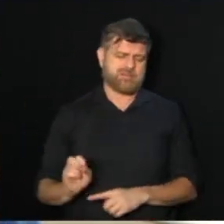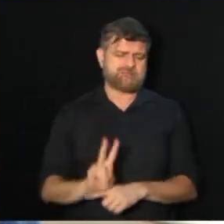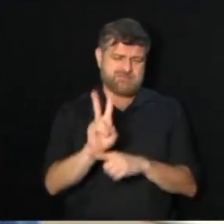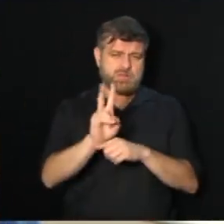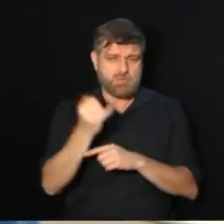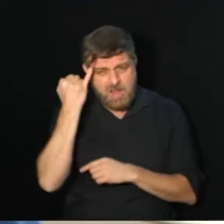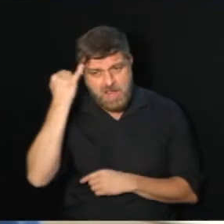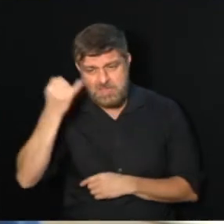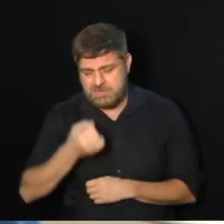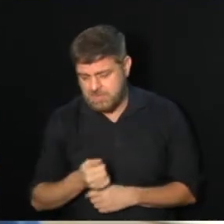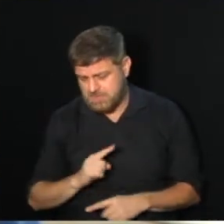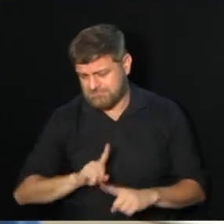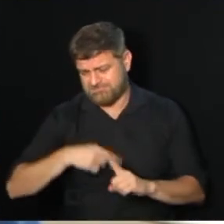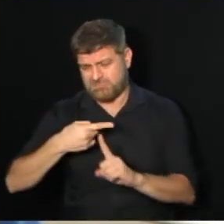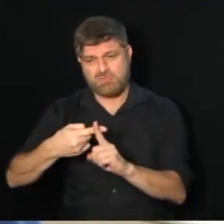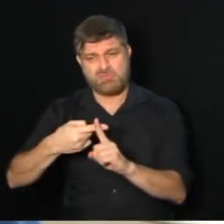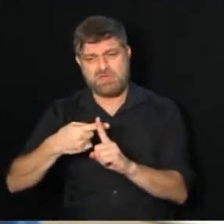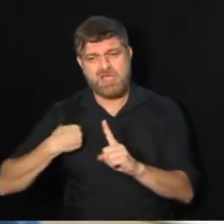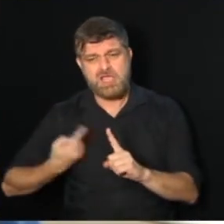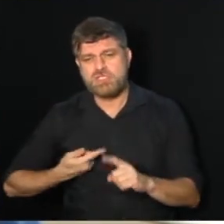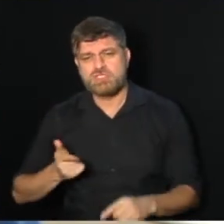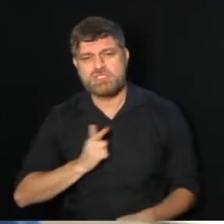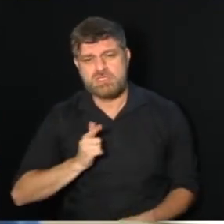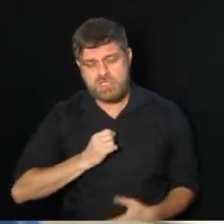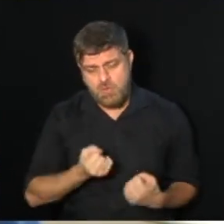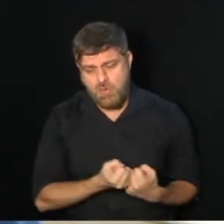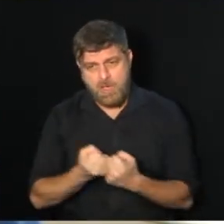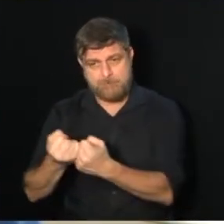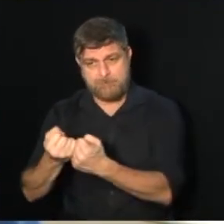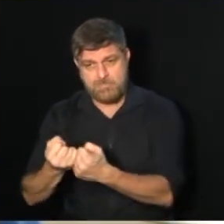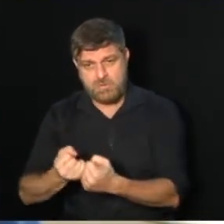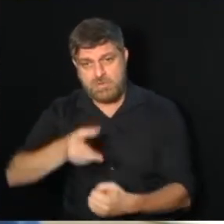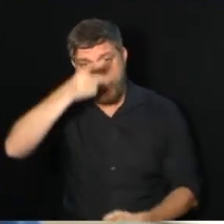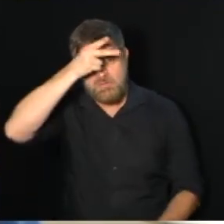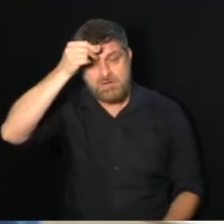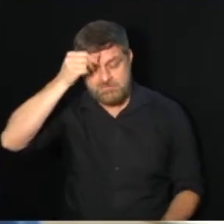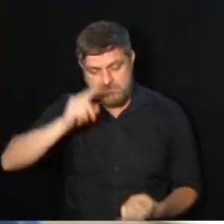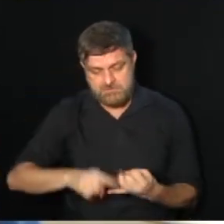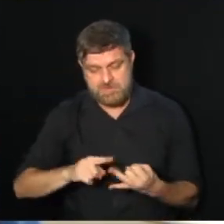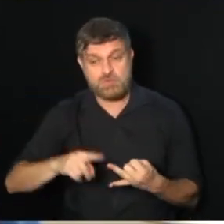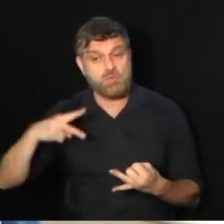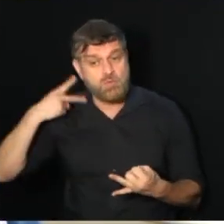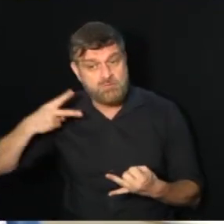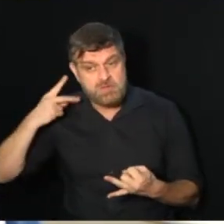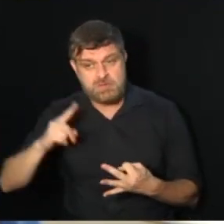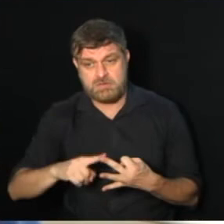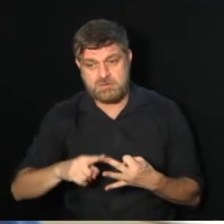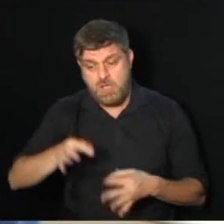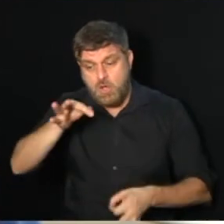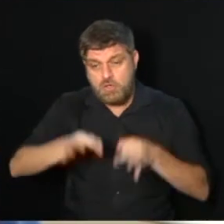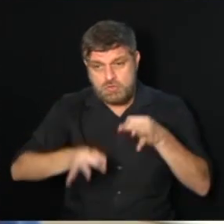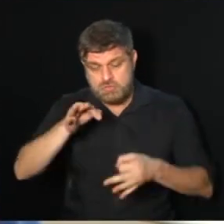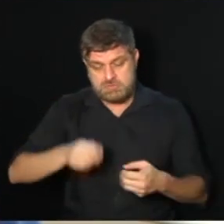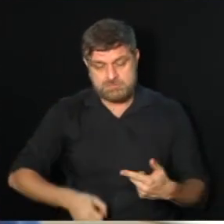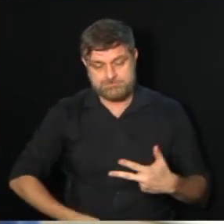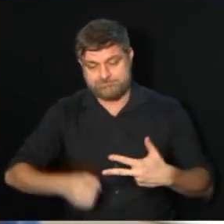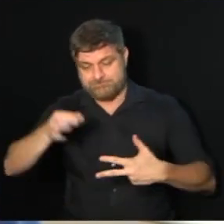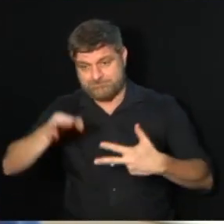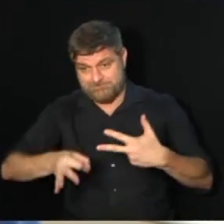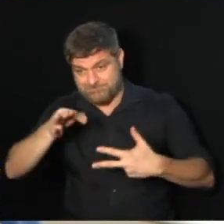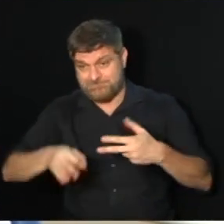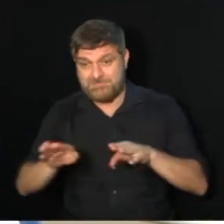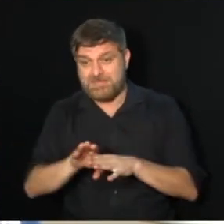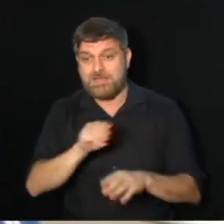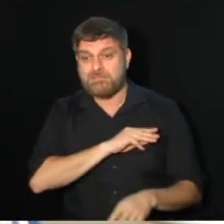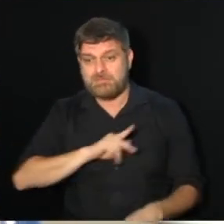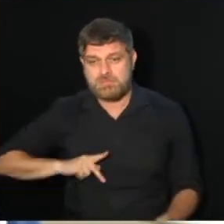ideia foi positiva e nós temos o apoio, que é mais importante, o Poder Executivo, o Poder Legislativo, o Poder Judiciário e o órgão do Ministério